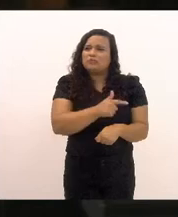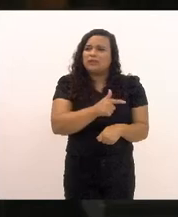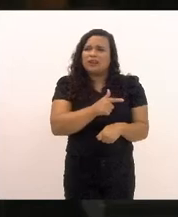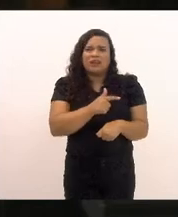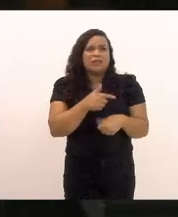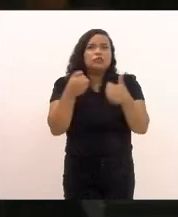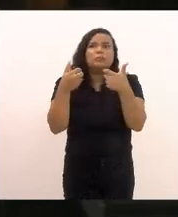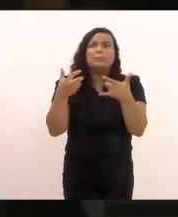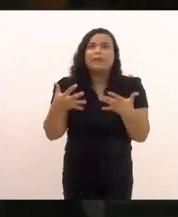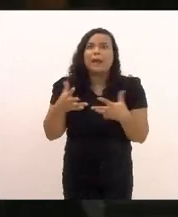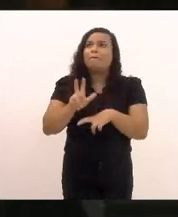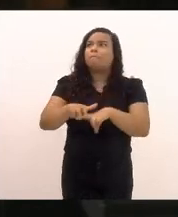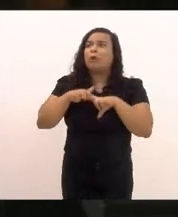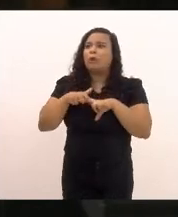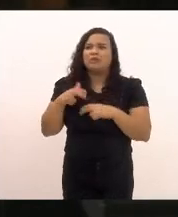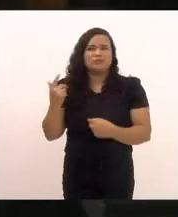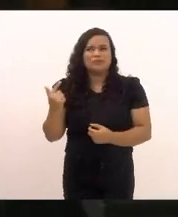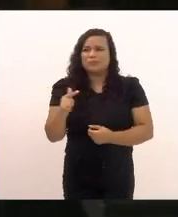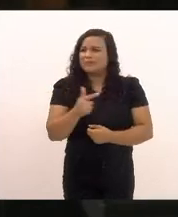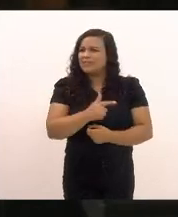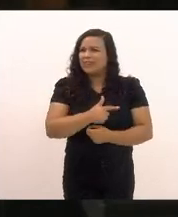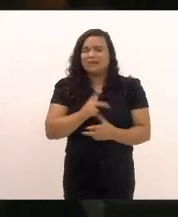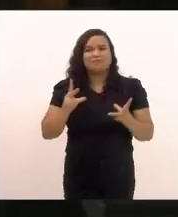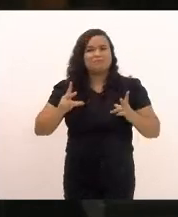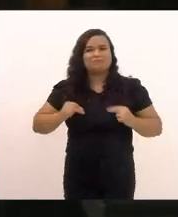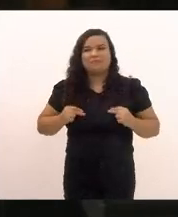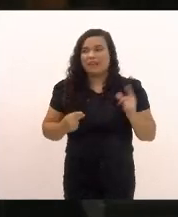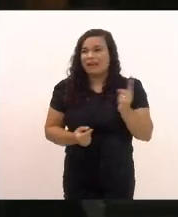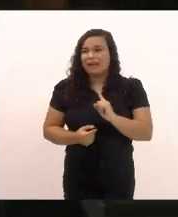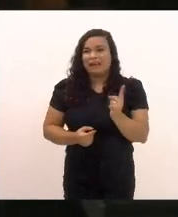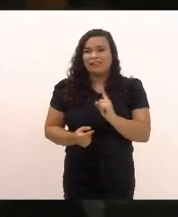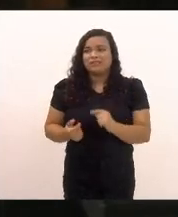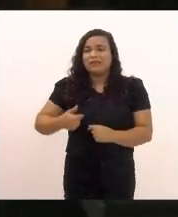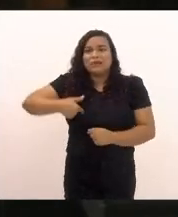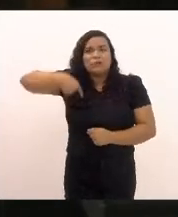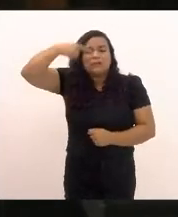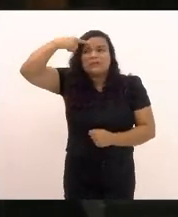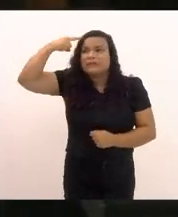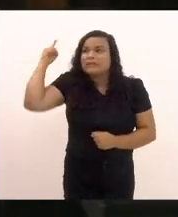justificativa. Não consigo entender